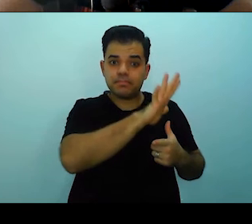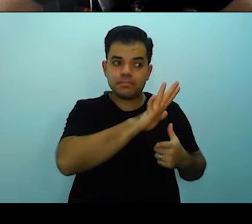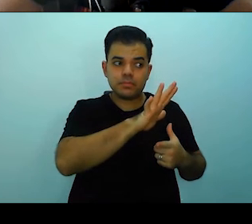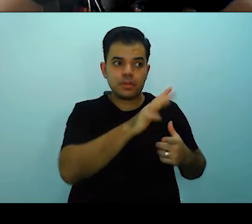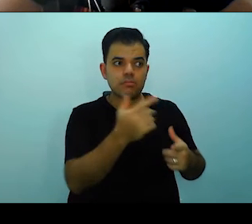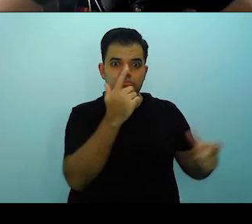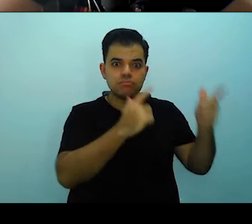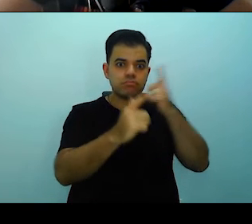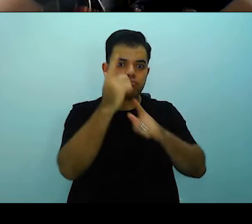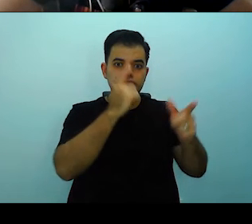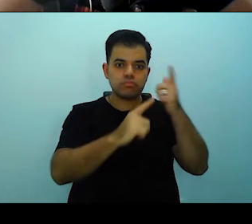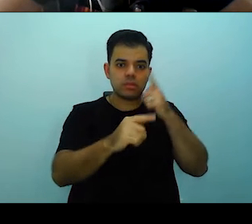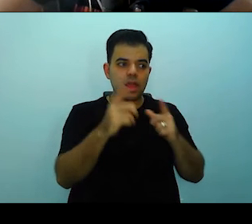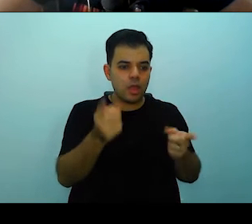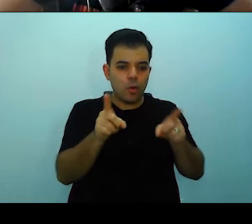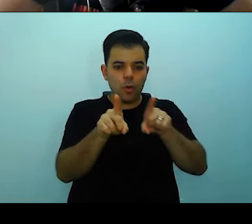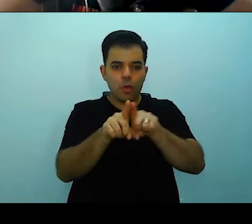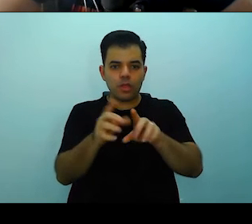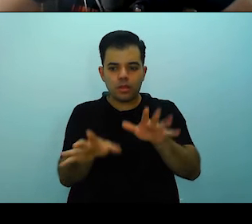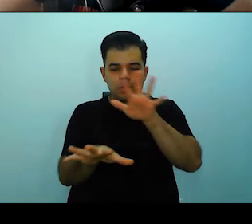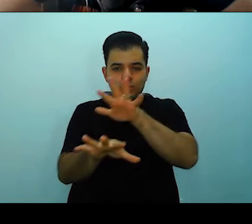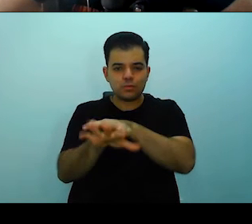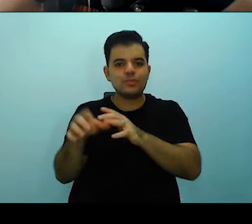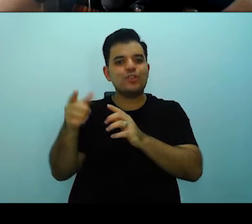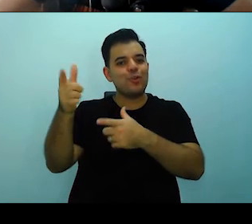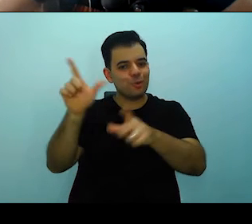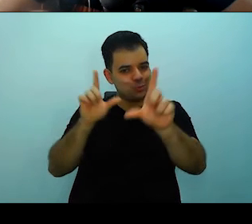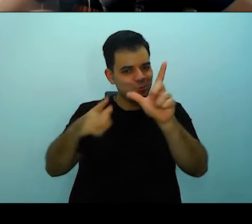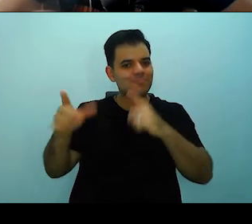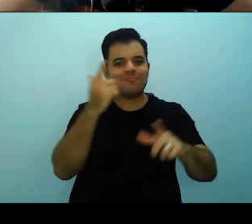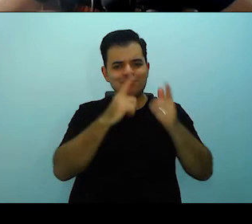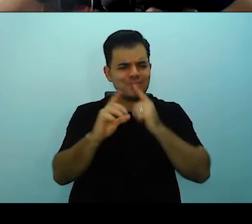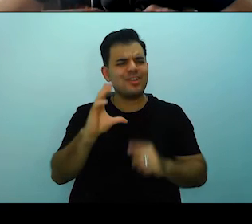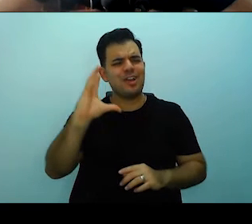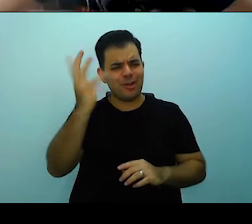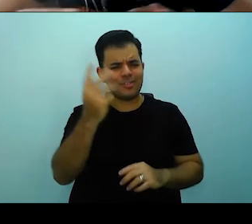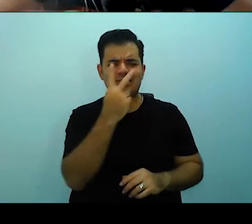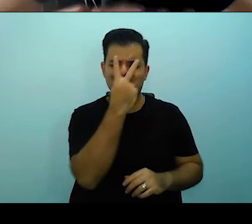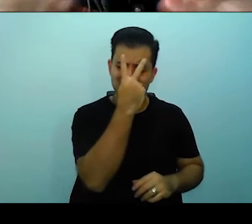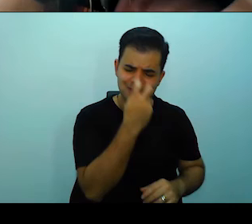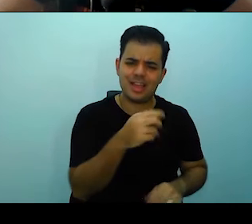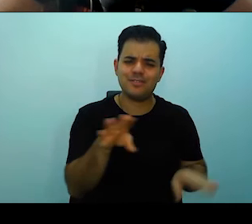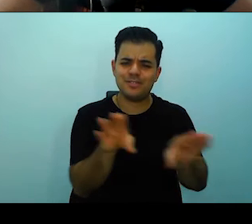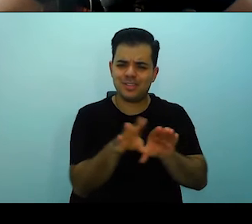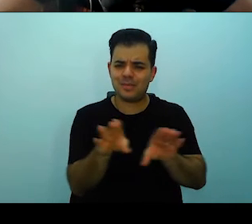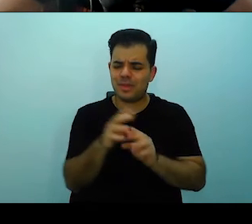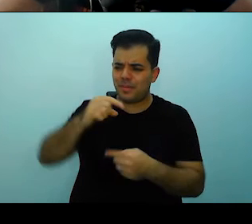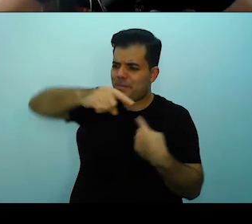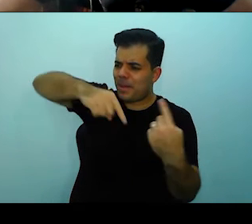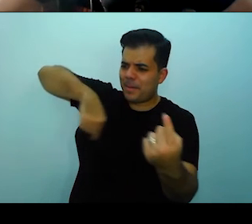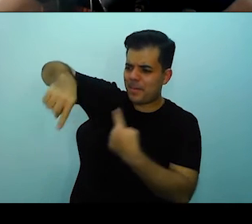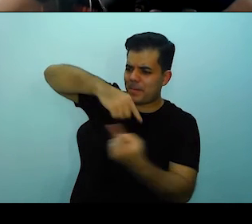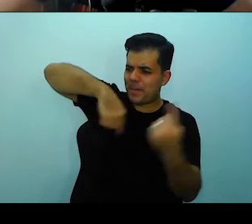do processo inclusivo de outros. Isso aconteceu na minha vida e acontece na vida de vários cegos que se relacionam direta ou indiretamente com